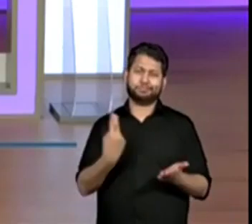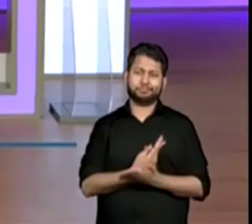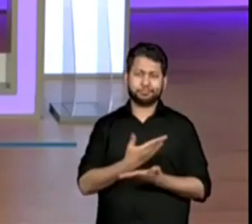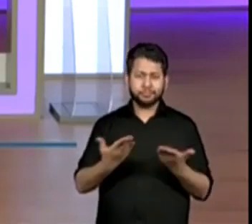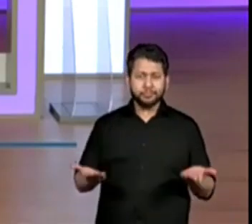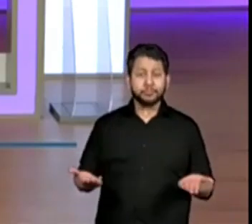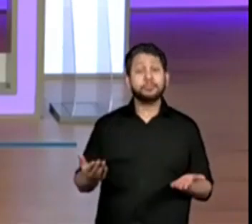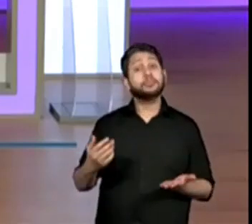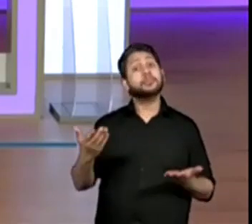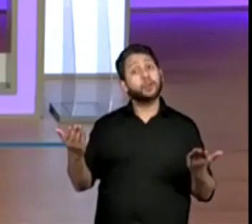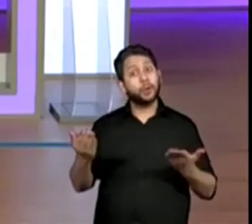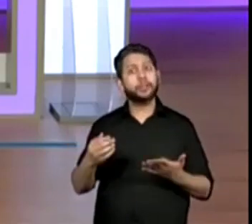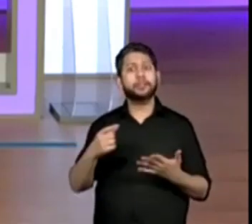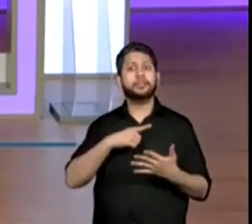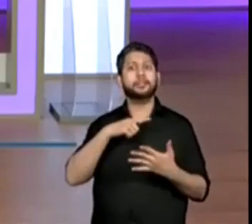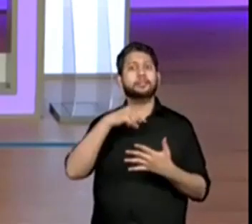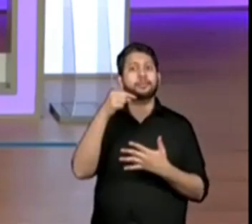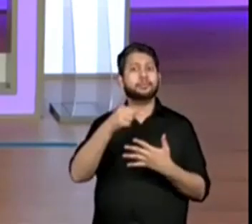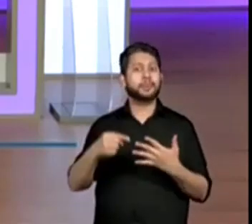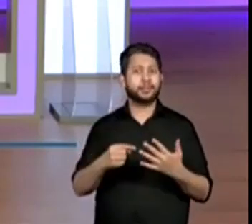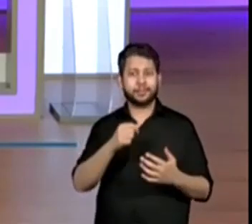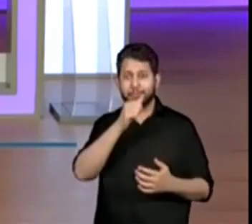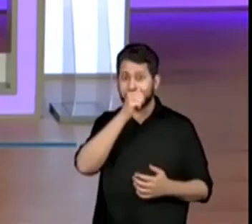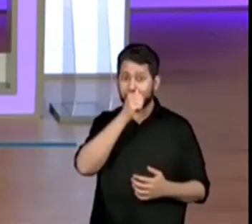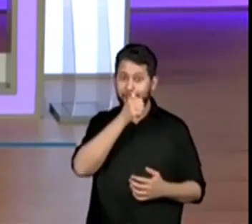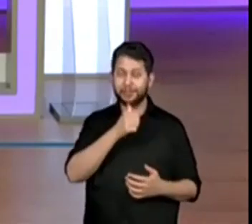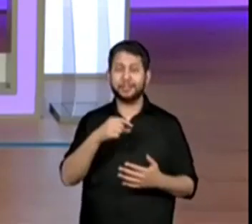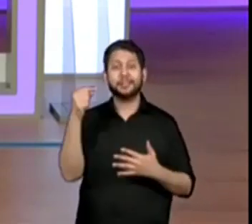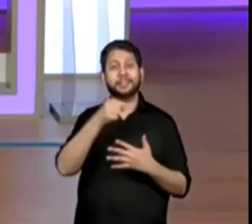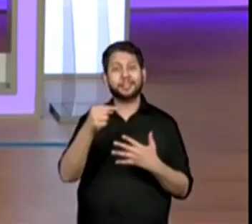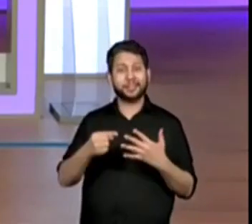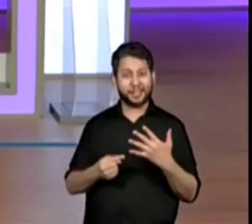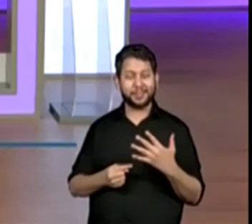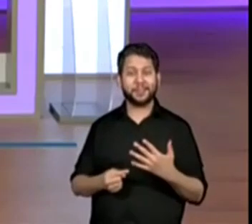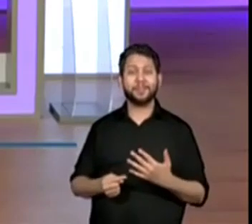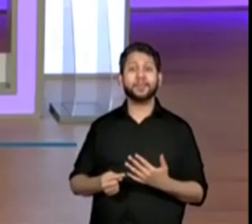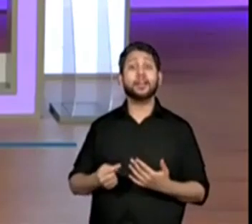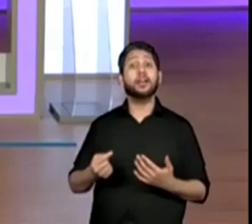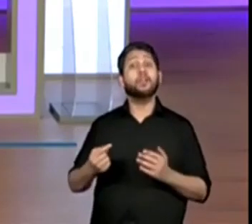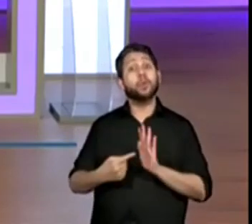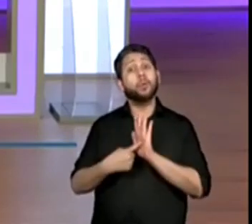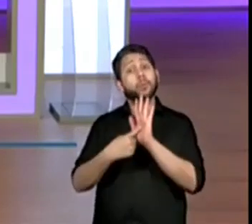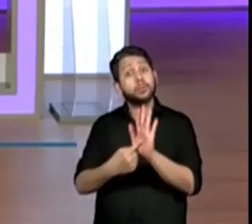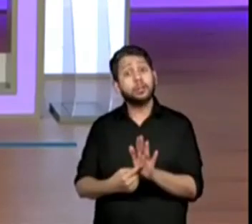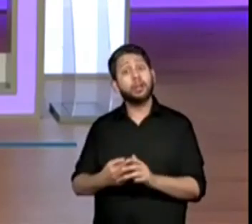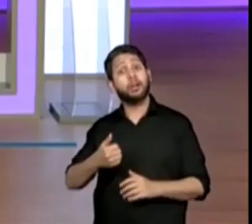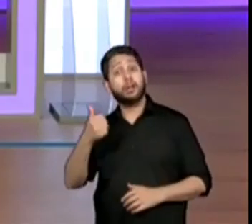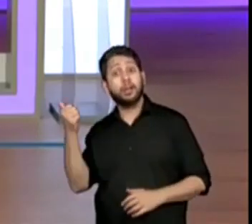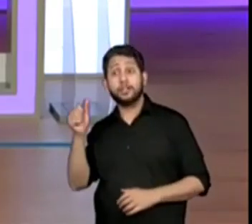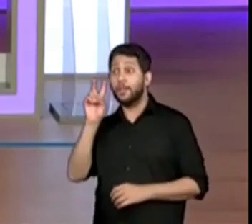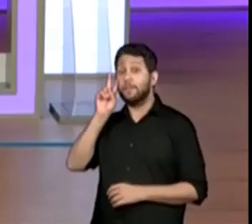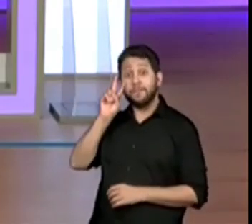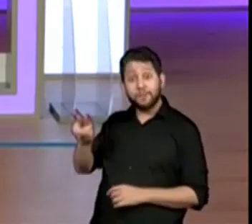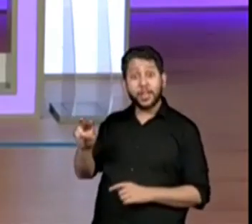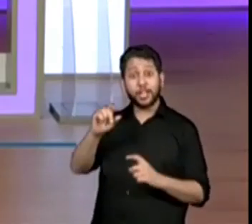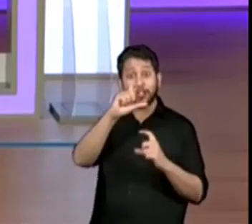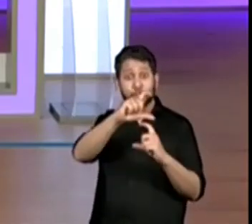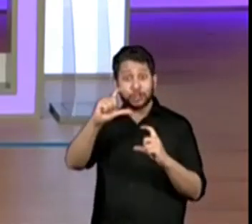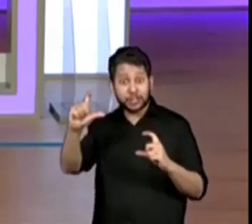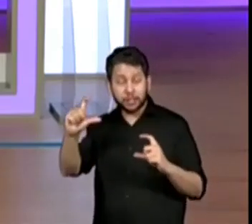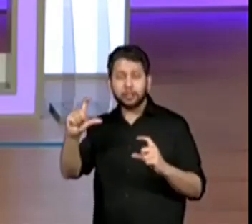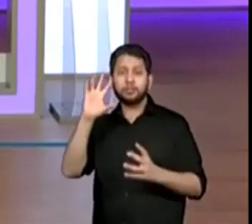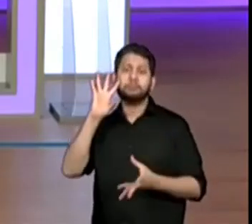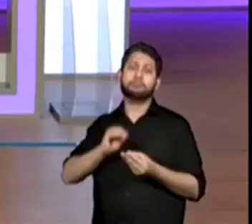assim, nós temos muito mais. Aqui, nós descrevemos as características que ficam claras de se observar